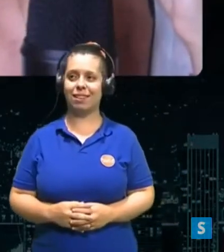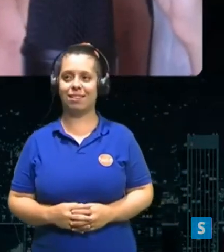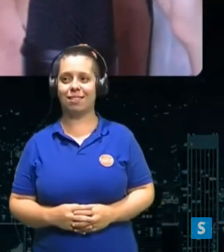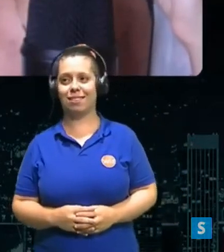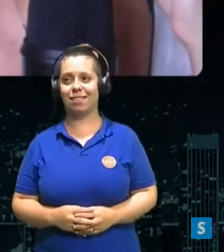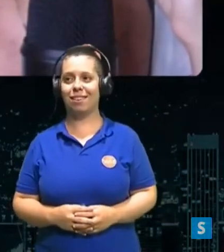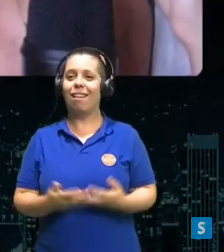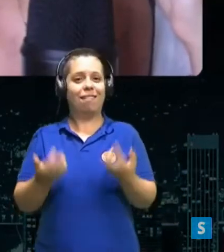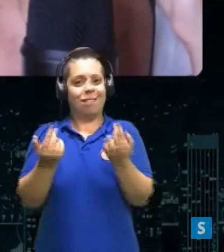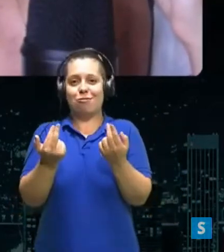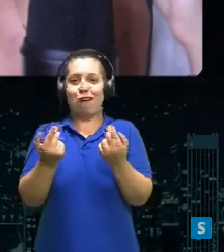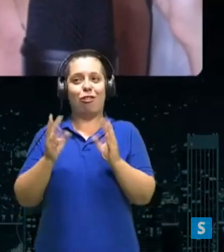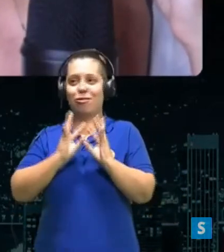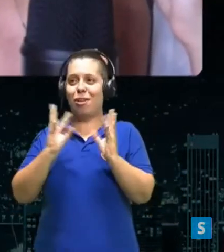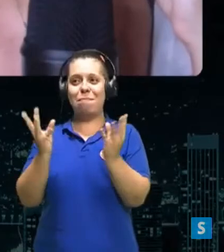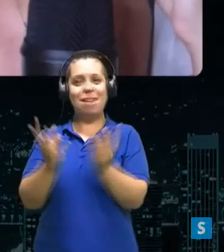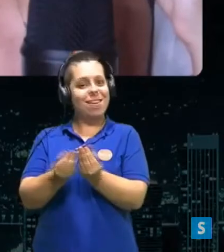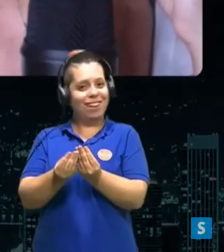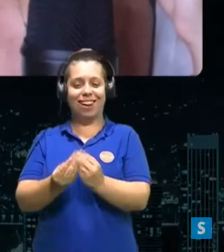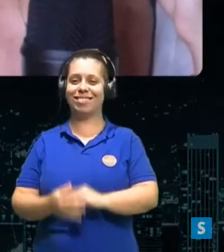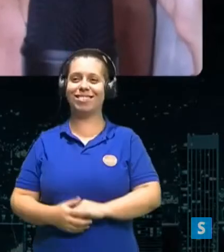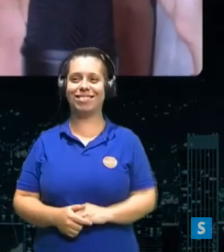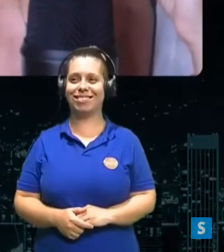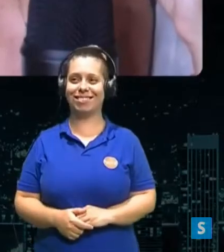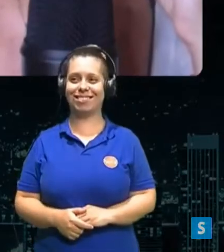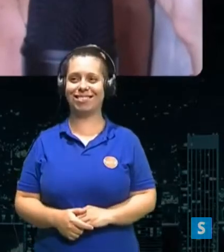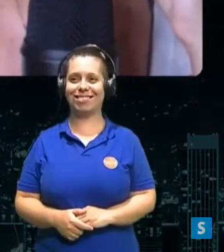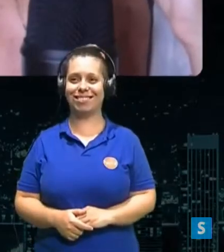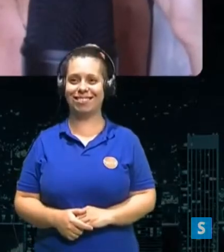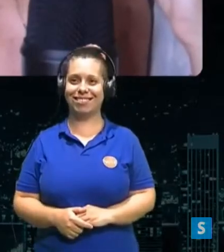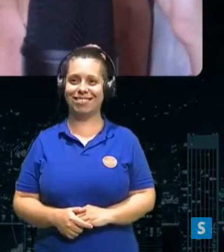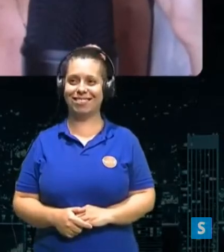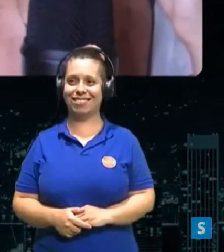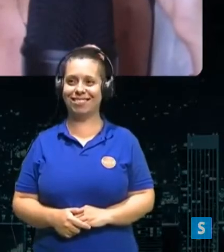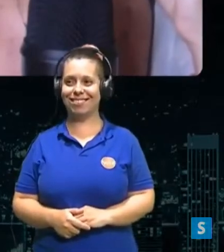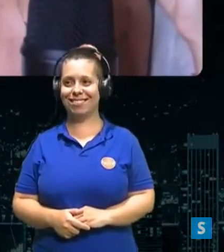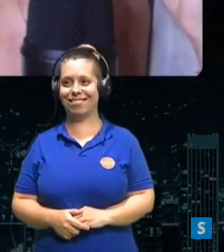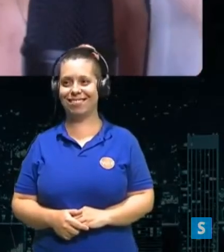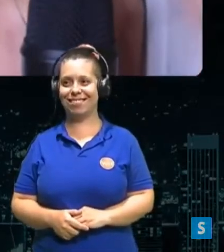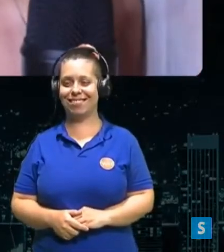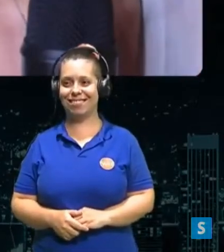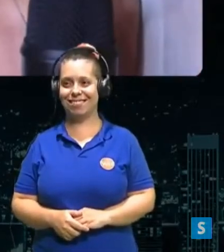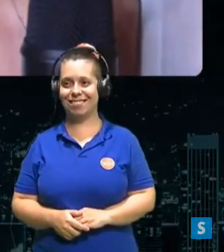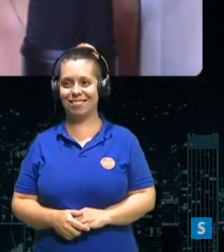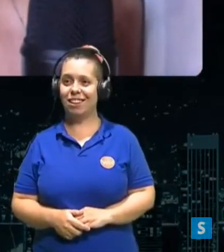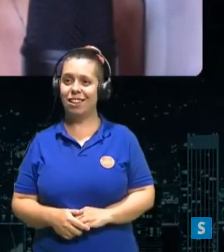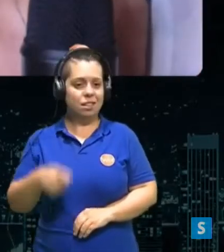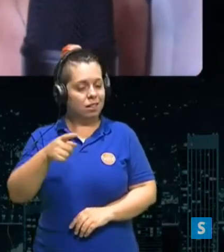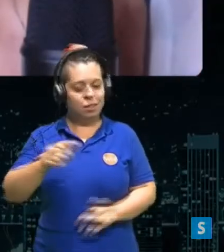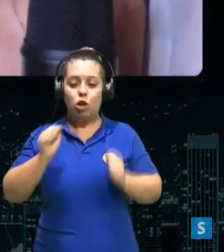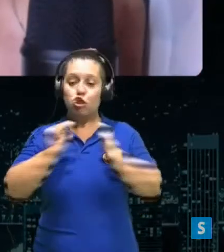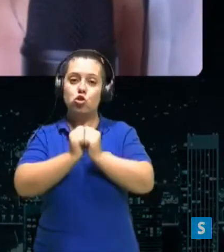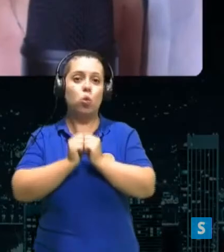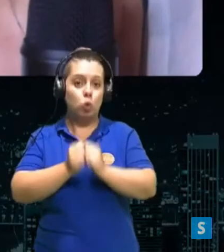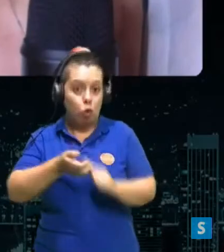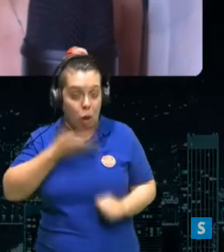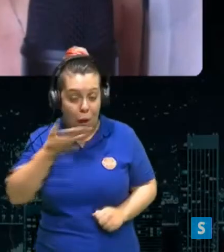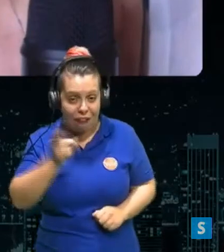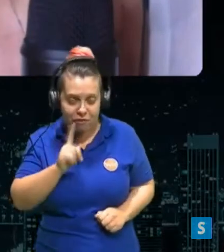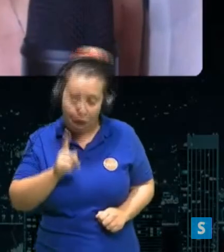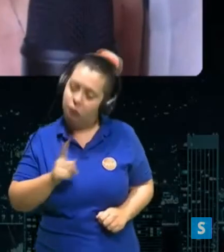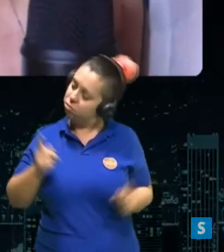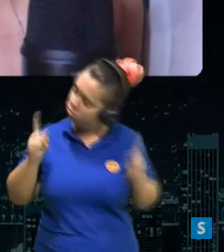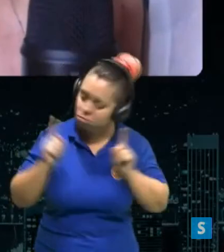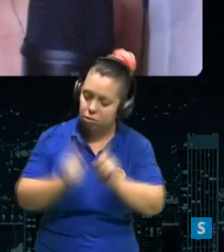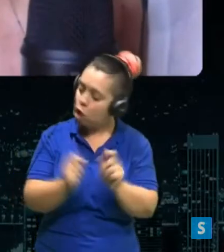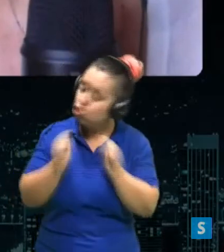faz com um membro da família E você tá ali mesmo não sendo fácil né se você